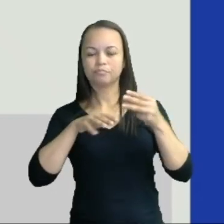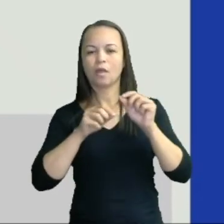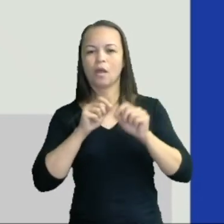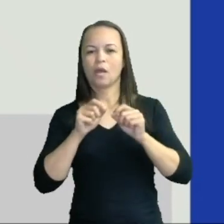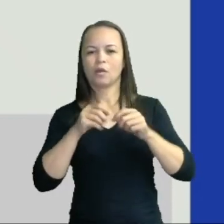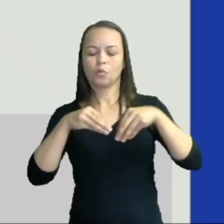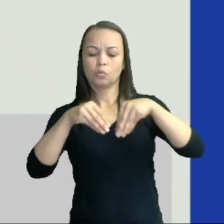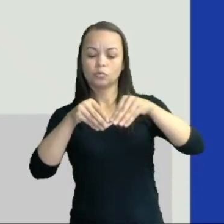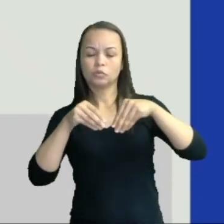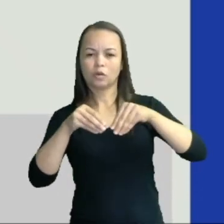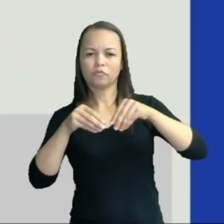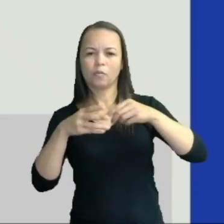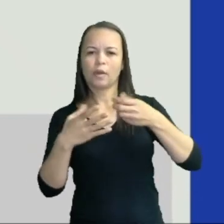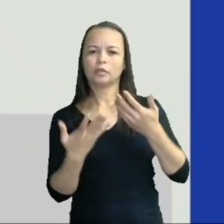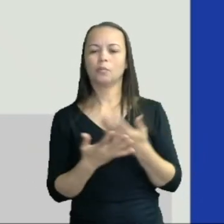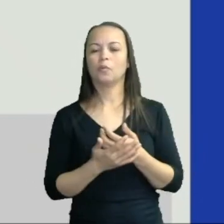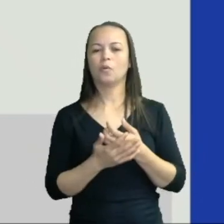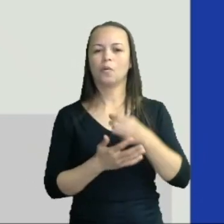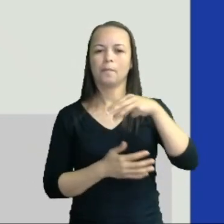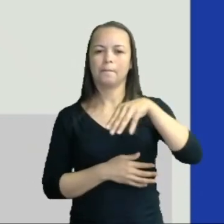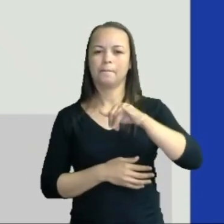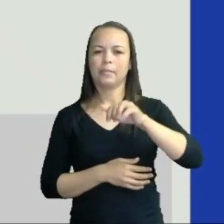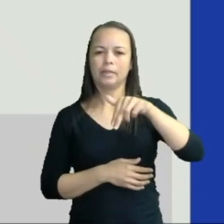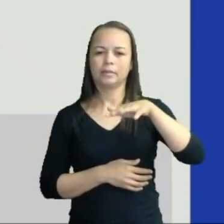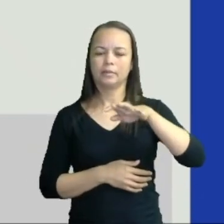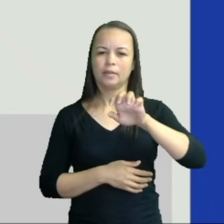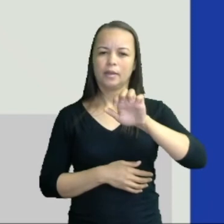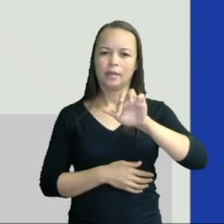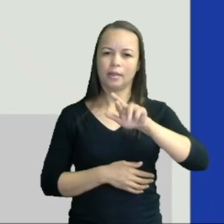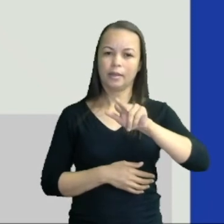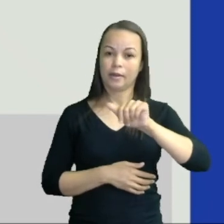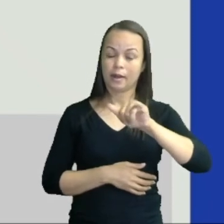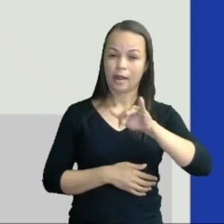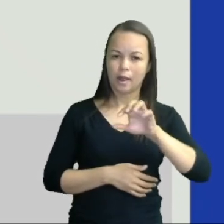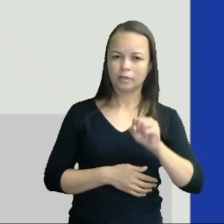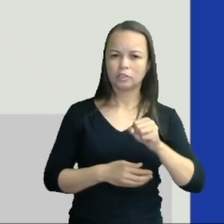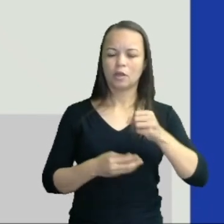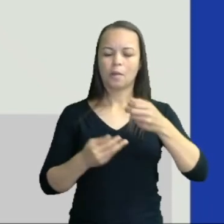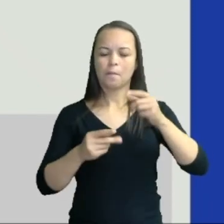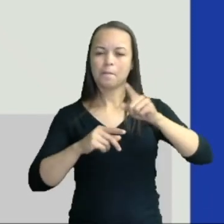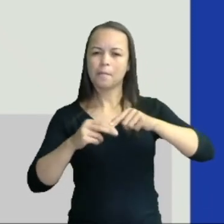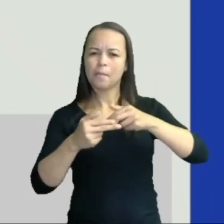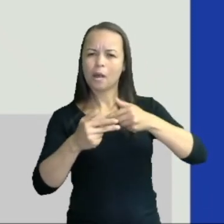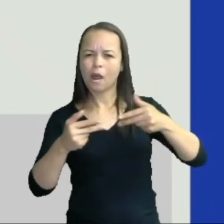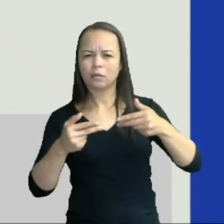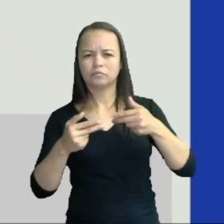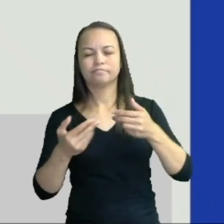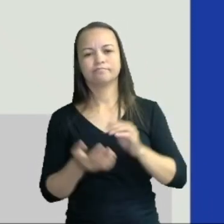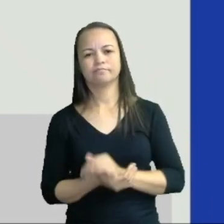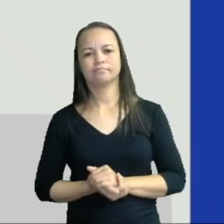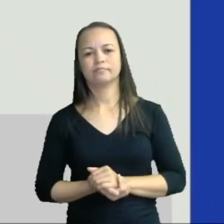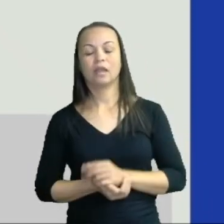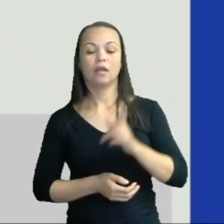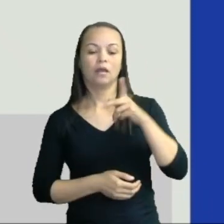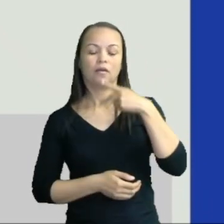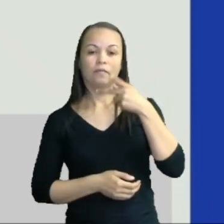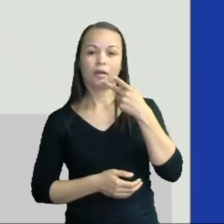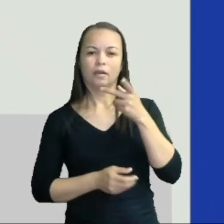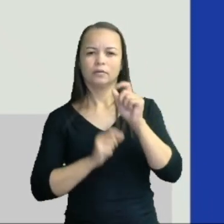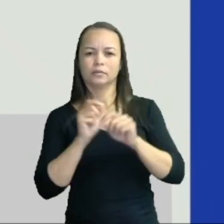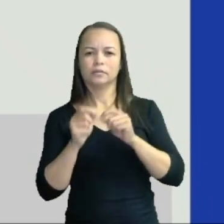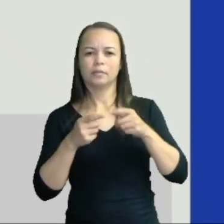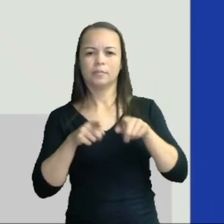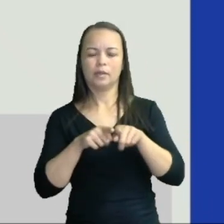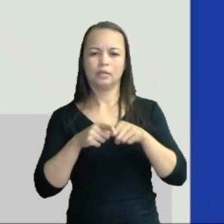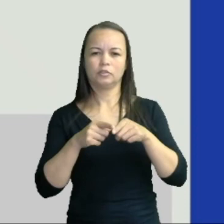é formado por minerais, né, fragmento de rocha do manto e material orgânico. Falamos sobre o perfil do solo